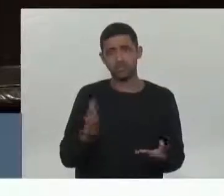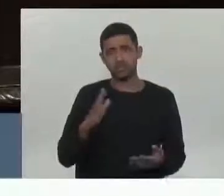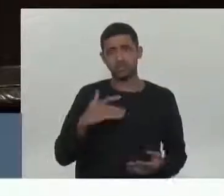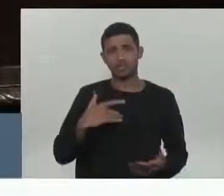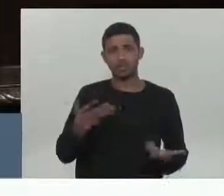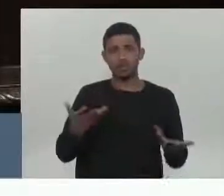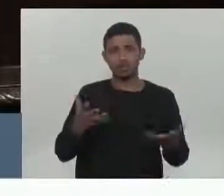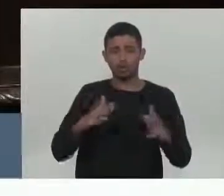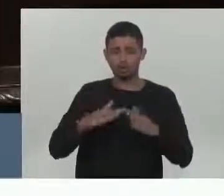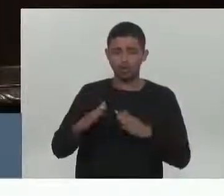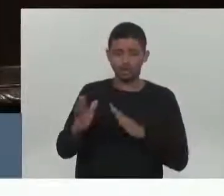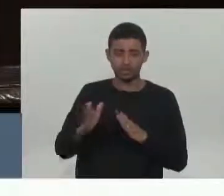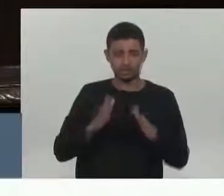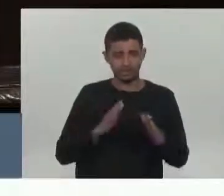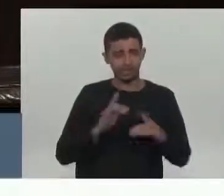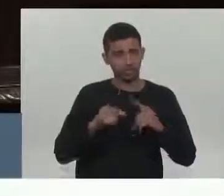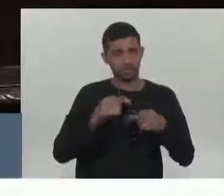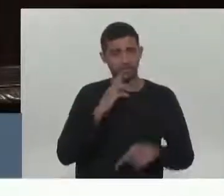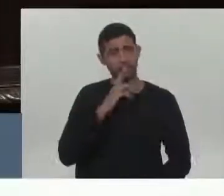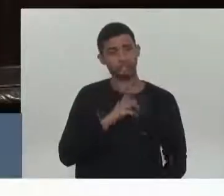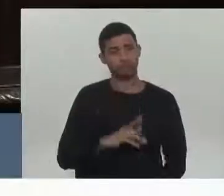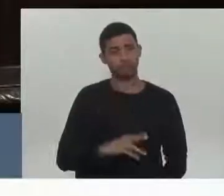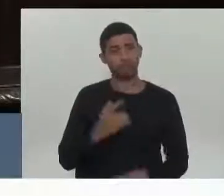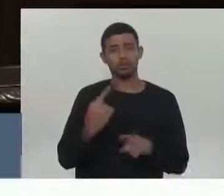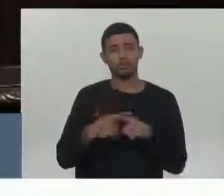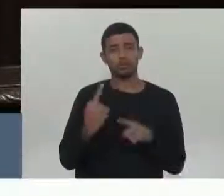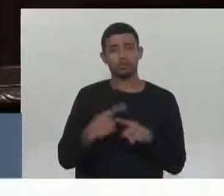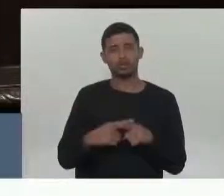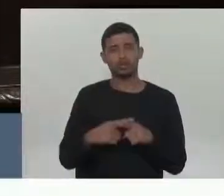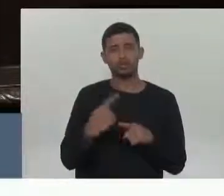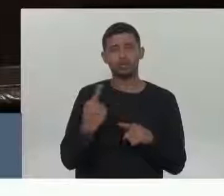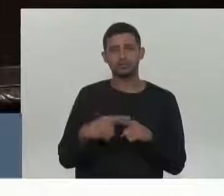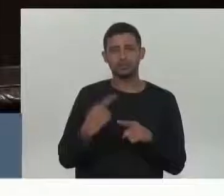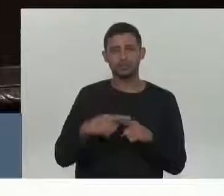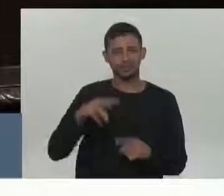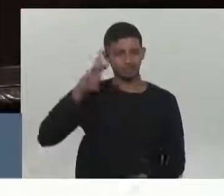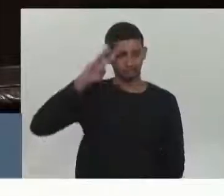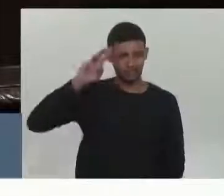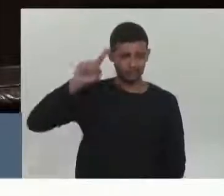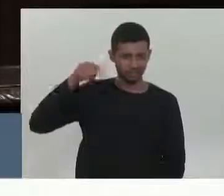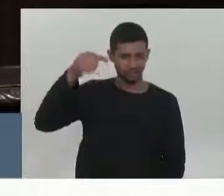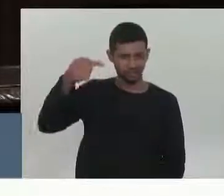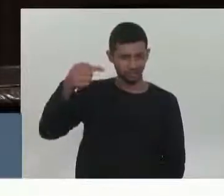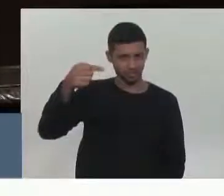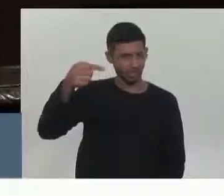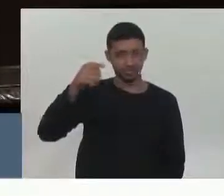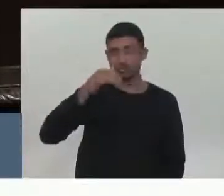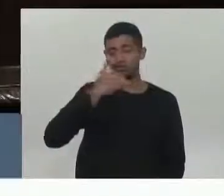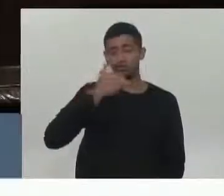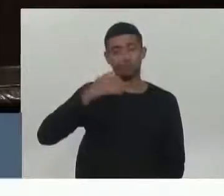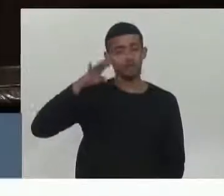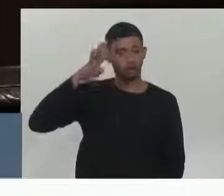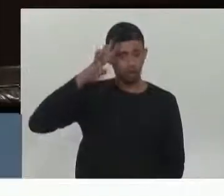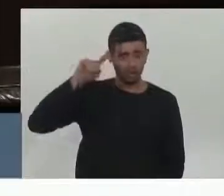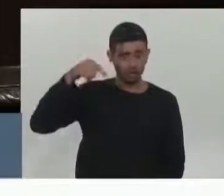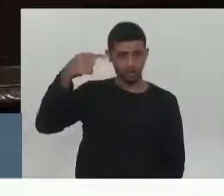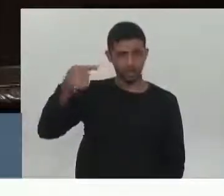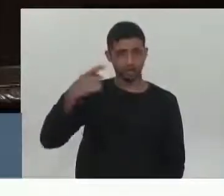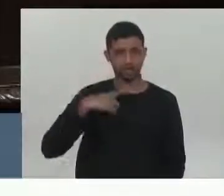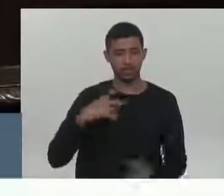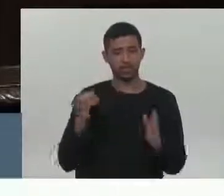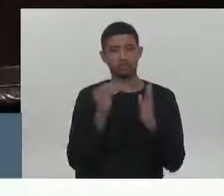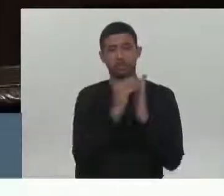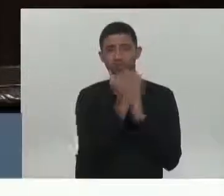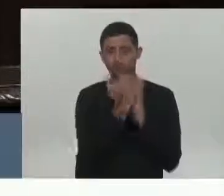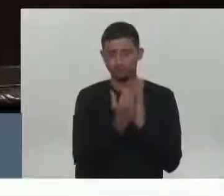questão de ordem ainda será respondida. Por quê? Porque na próxima terça-feira, quarta-feira, quando o projeto vier à pauta, e